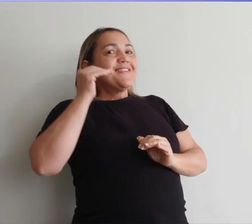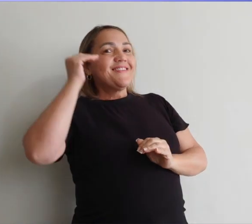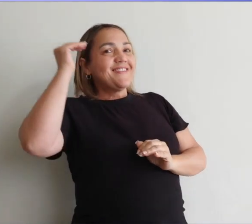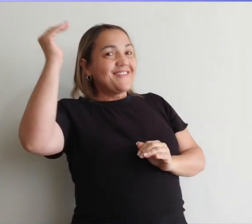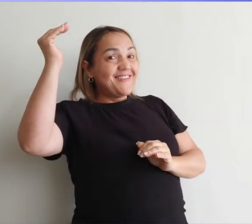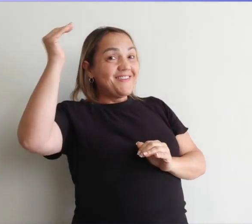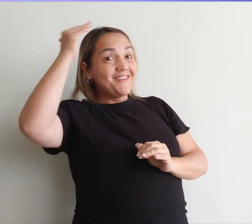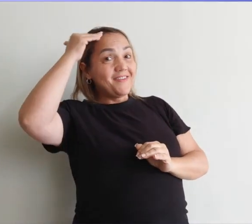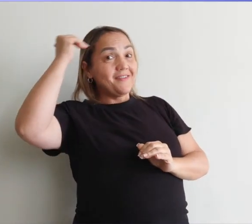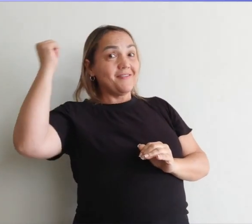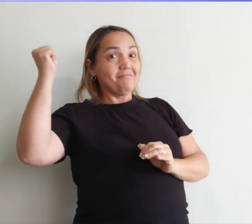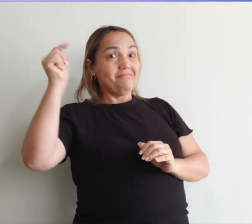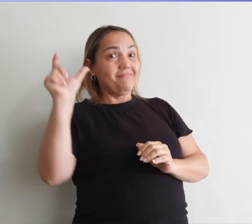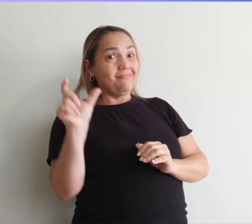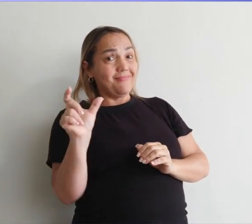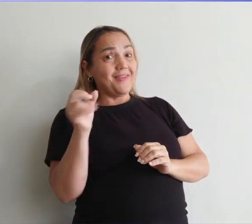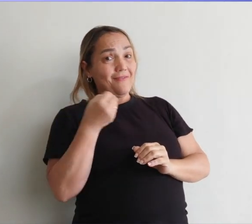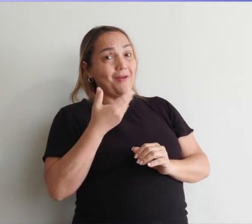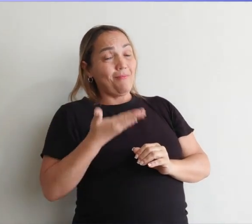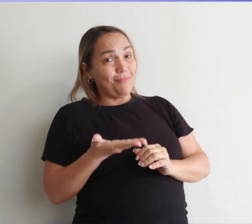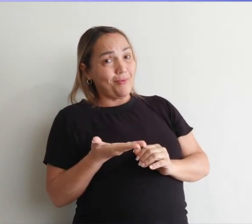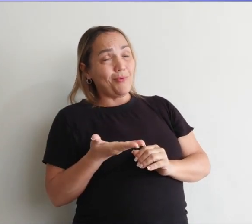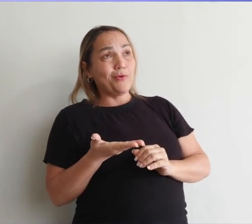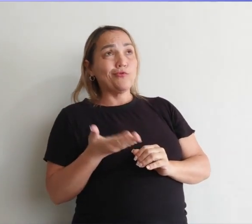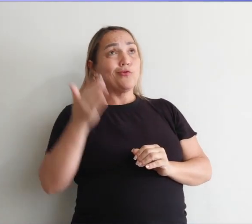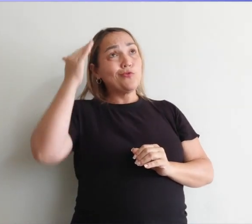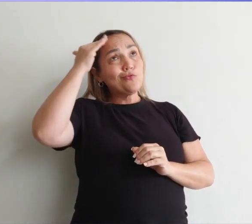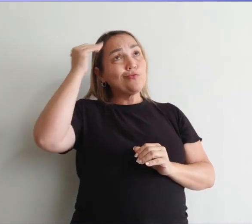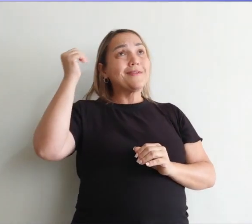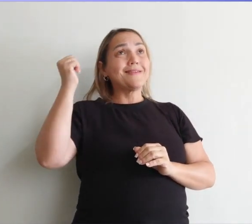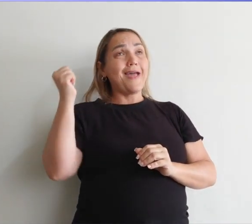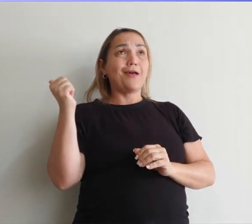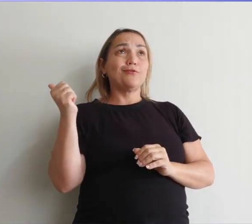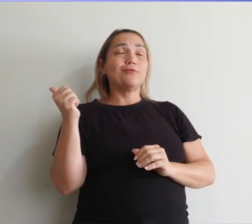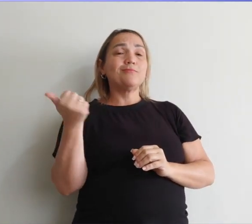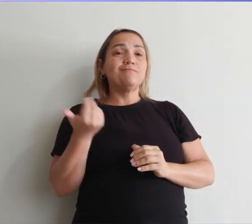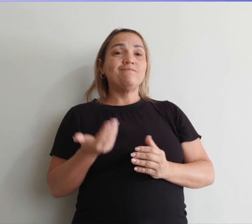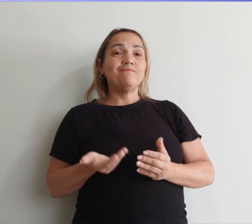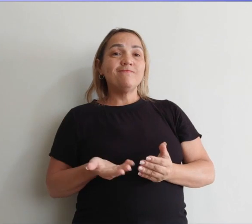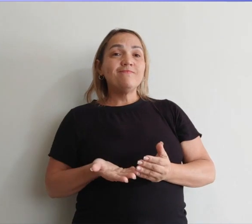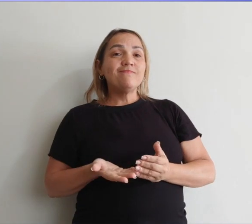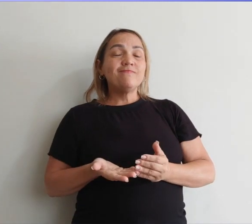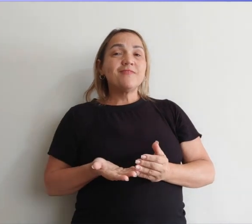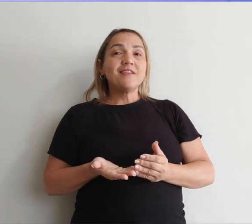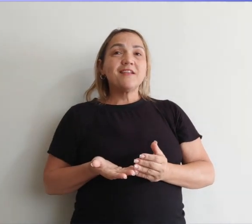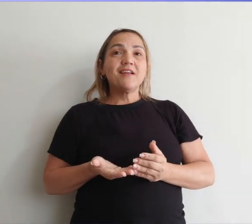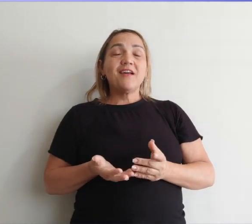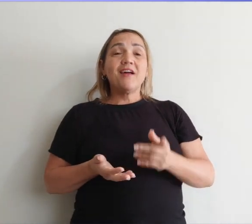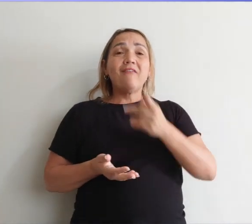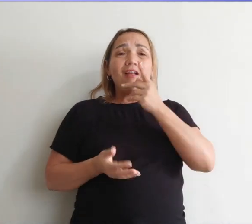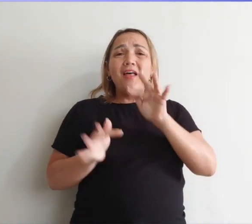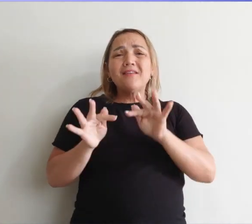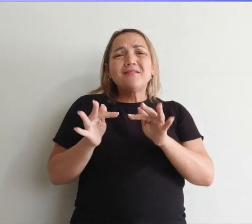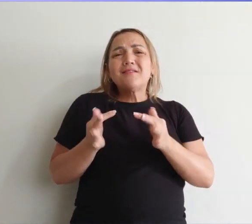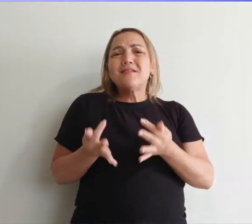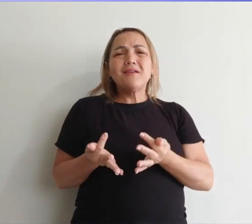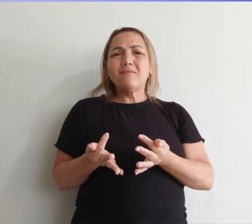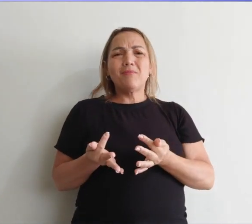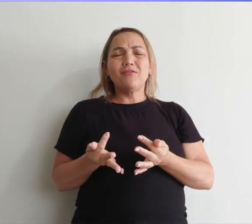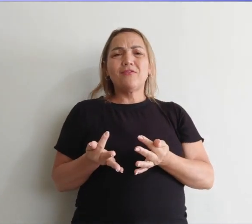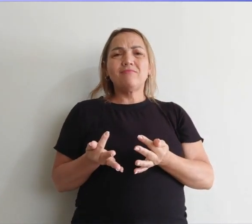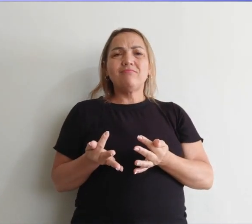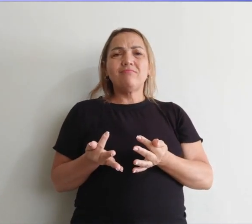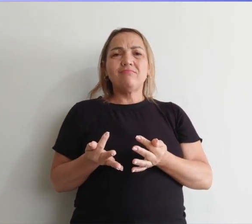sucesso. Essas palavras são muito boas. Sucesso. Olha, falar de uma forma bem simples também,